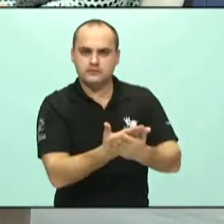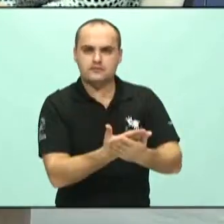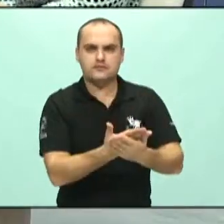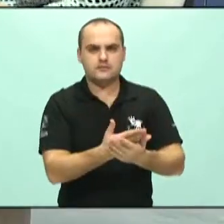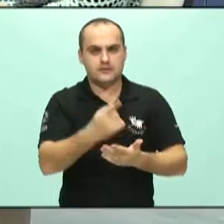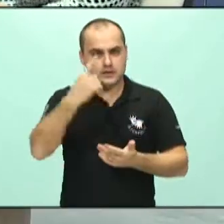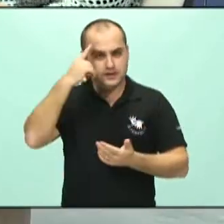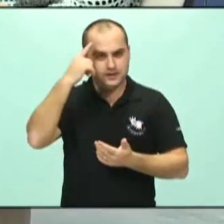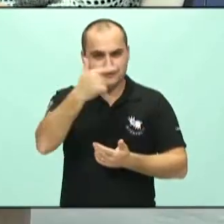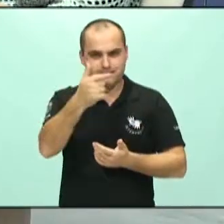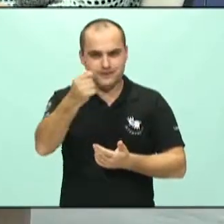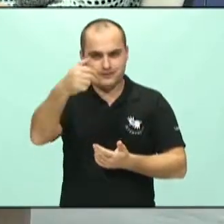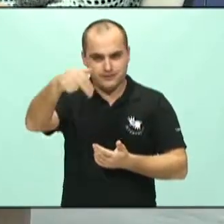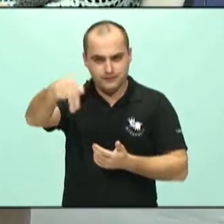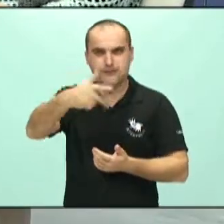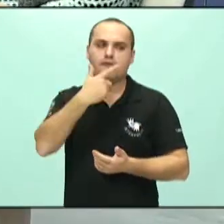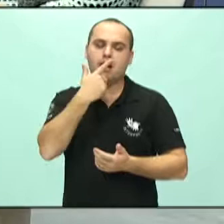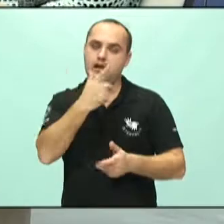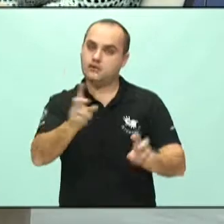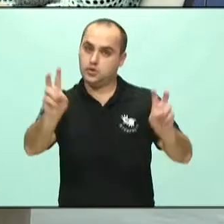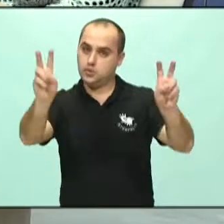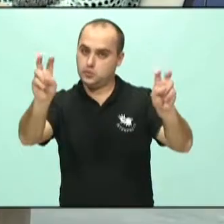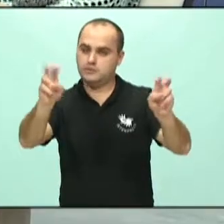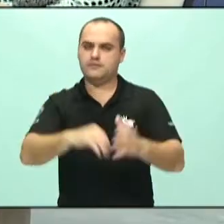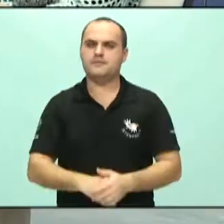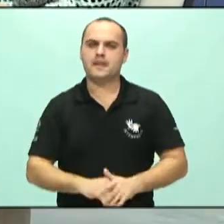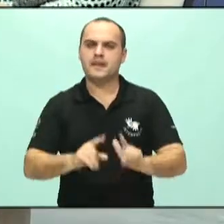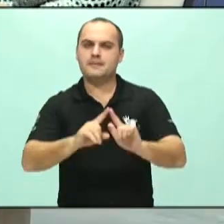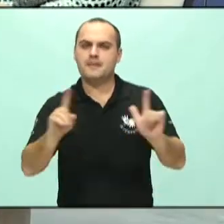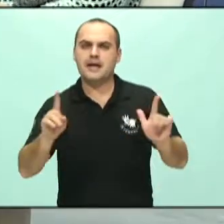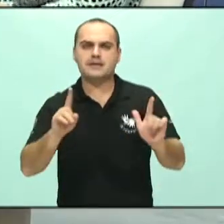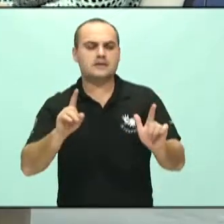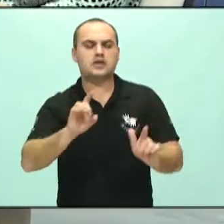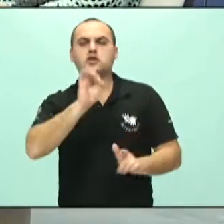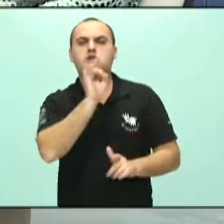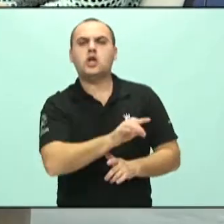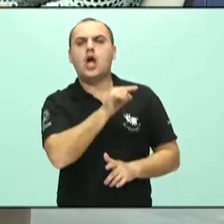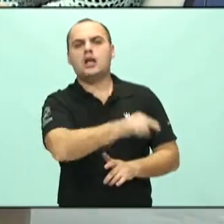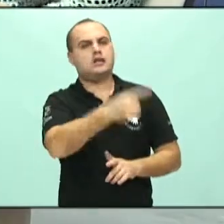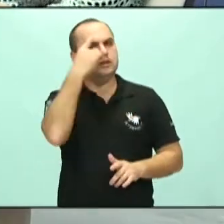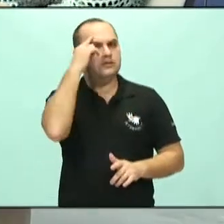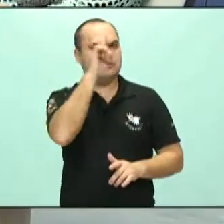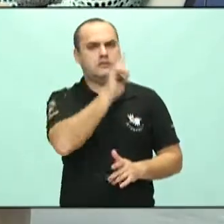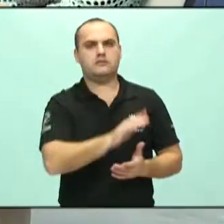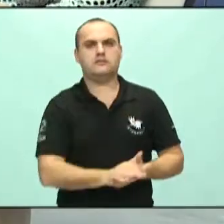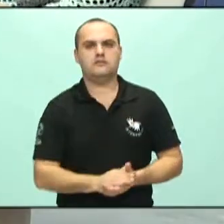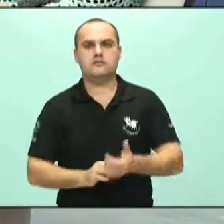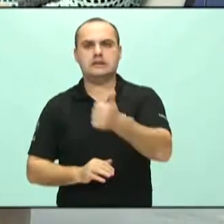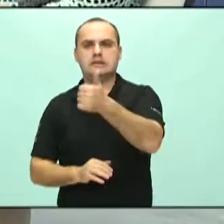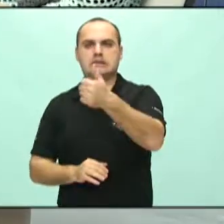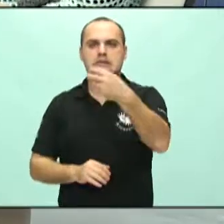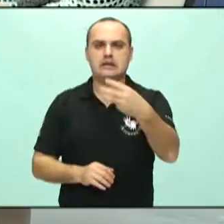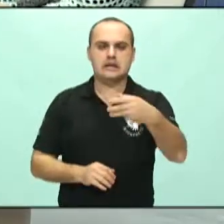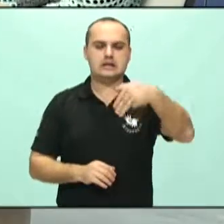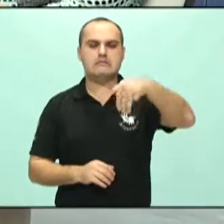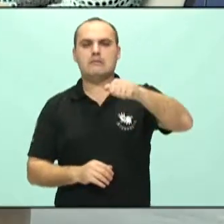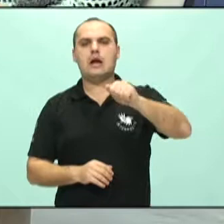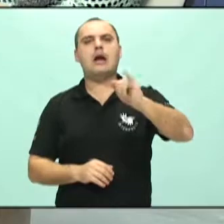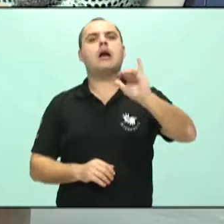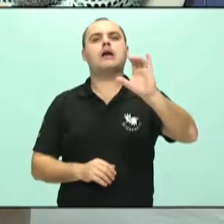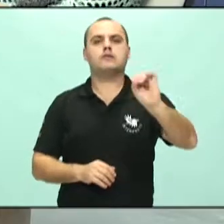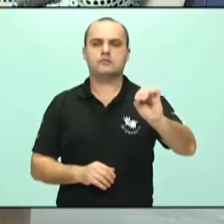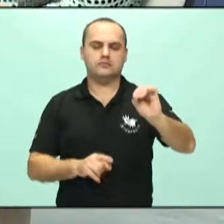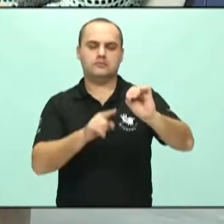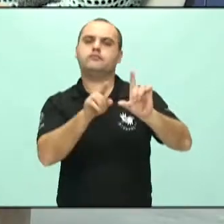Dia da Consciência Negra, falam sobre isso. Mas fica muito pontual. No dia 13 de maio, que foi a abolição da escravatura, também